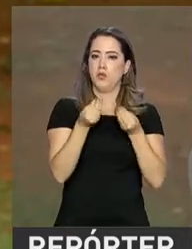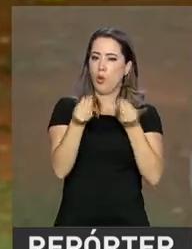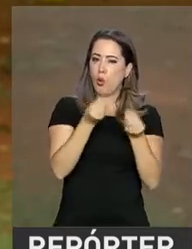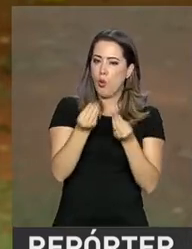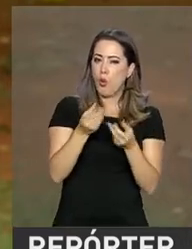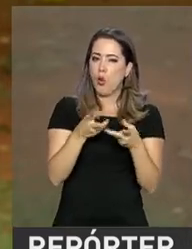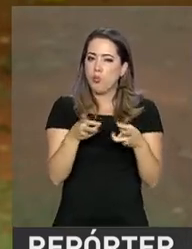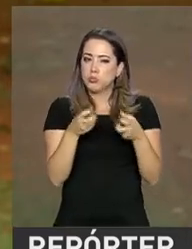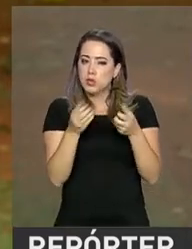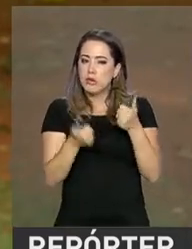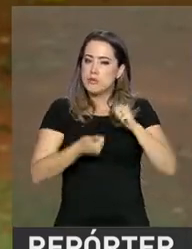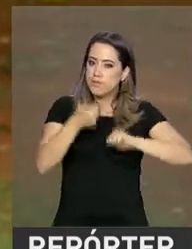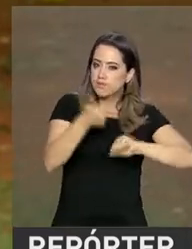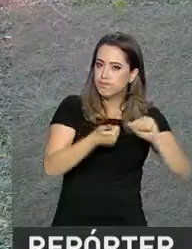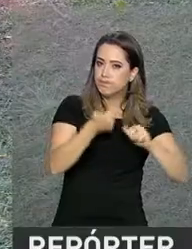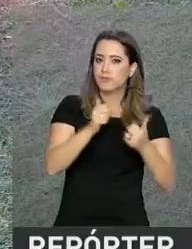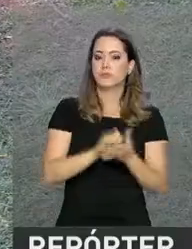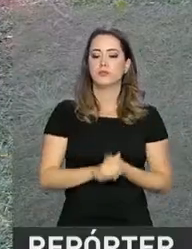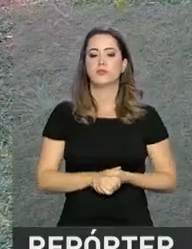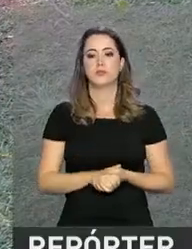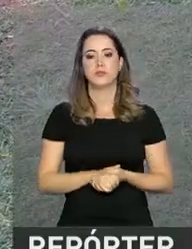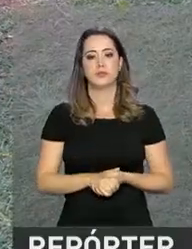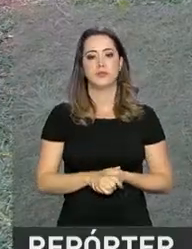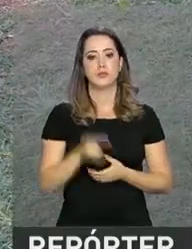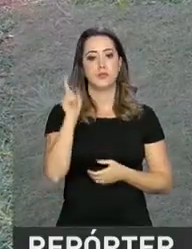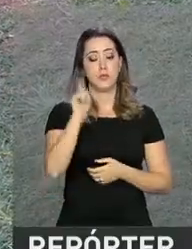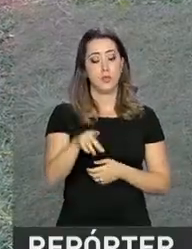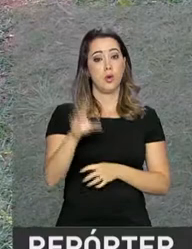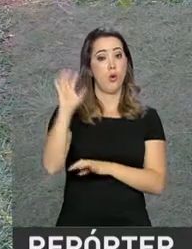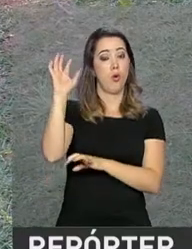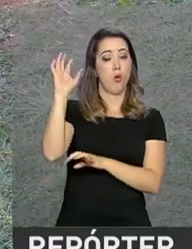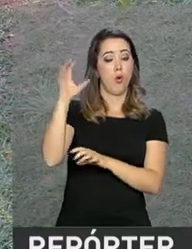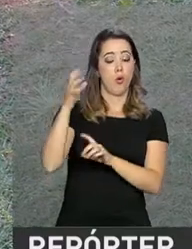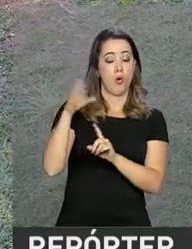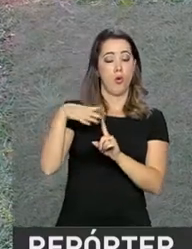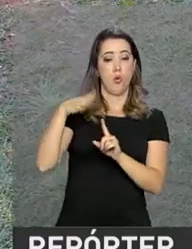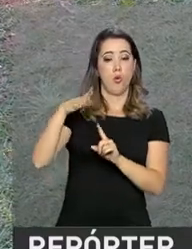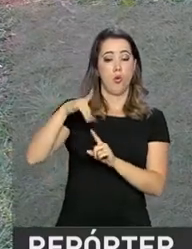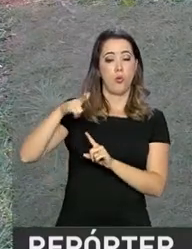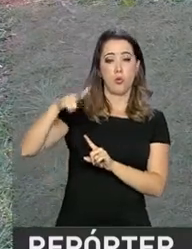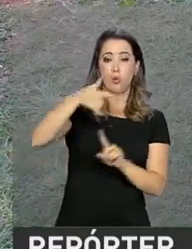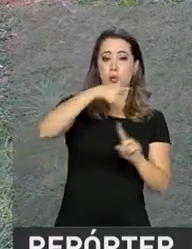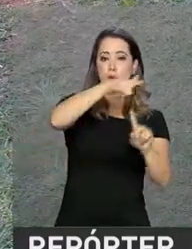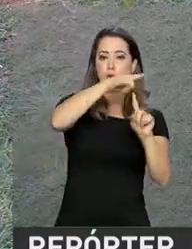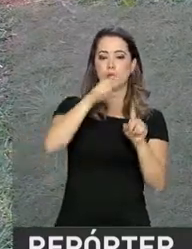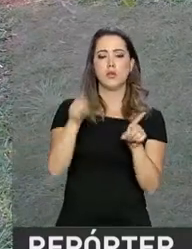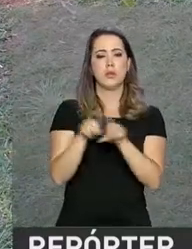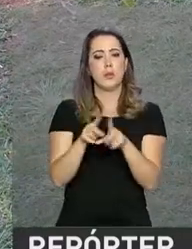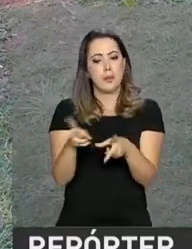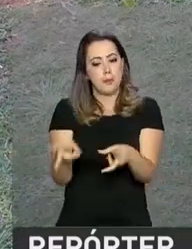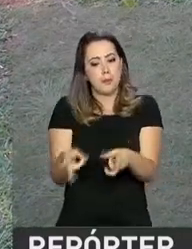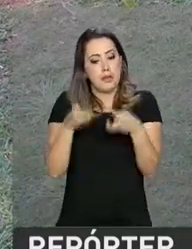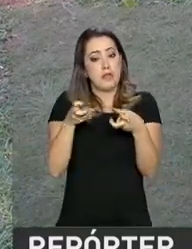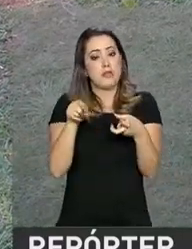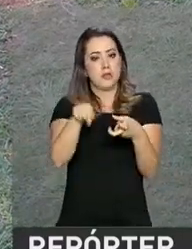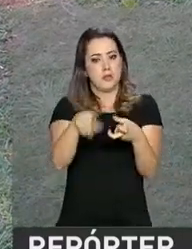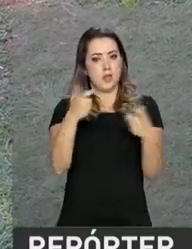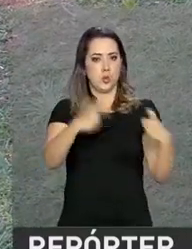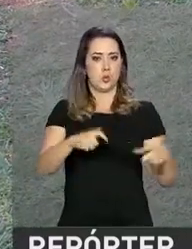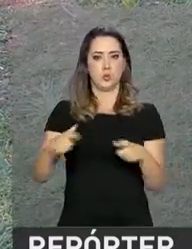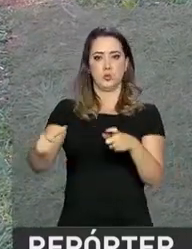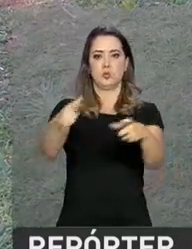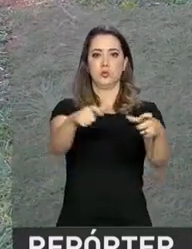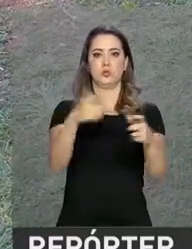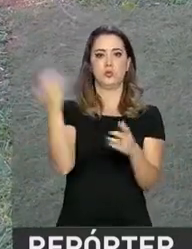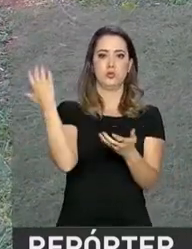sem causar danos à floresta o equipamento também vai poder verificar com alta precisão se as áreas onde